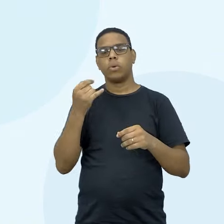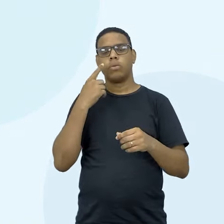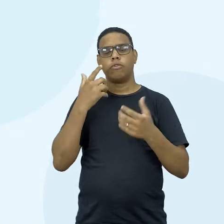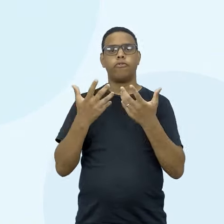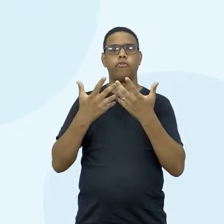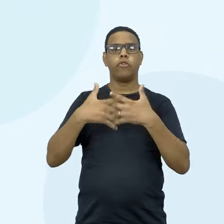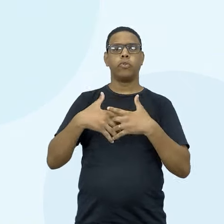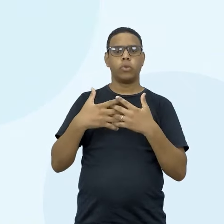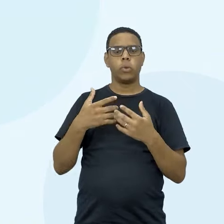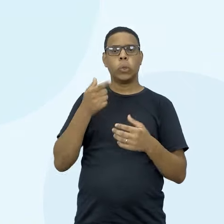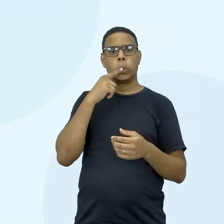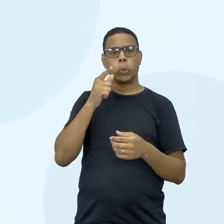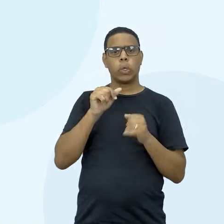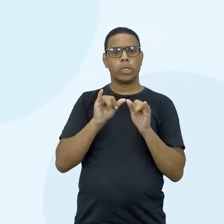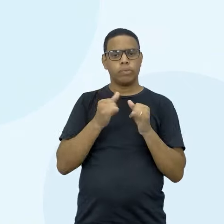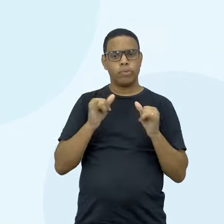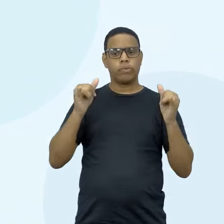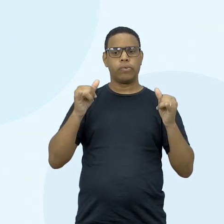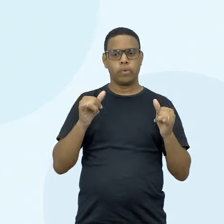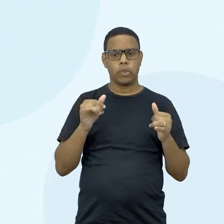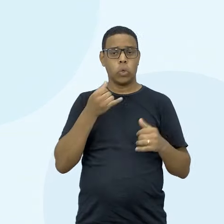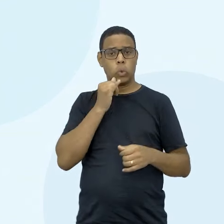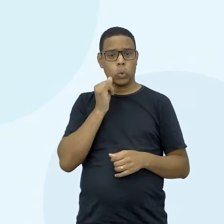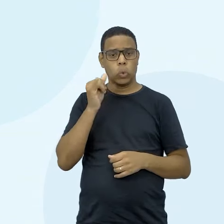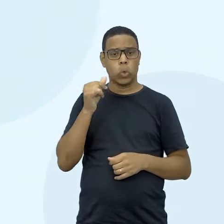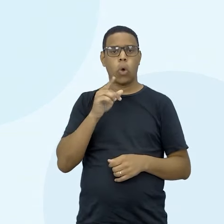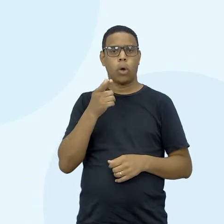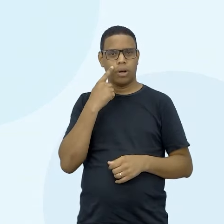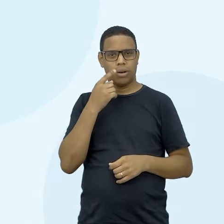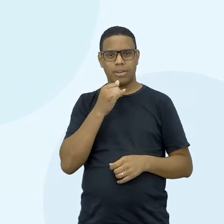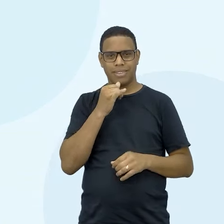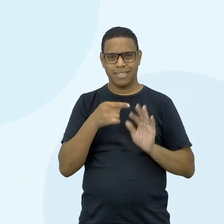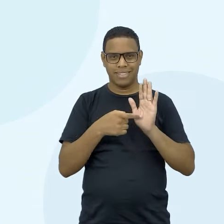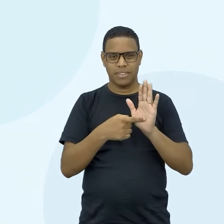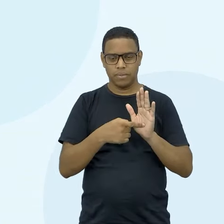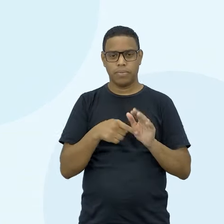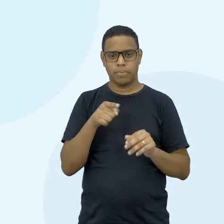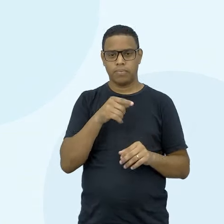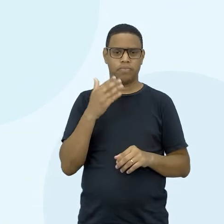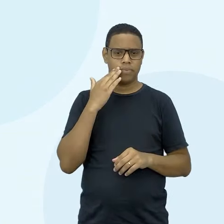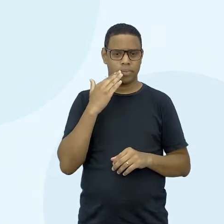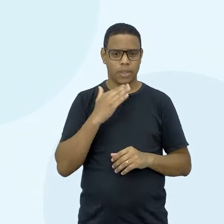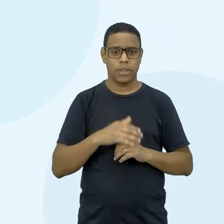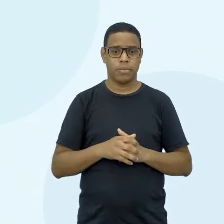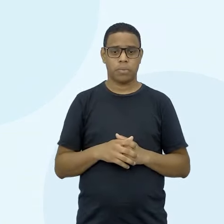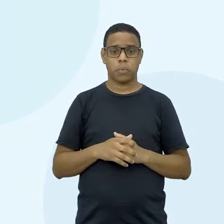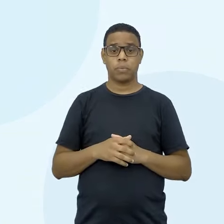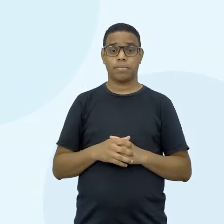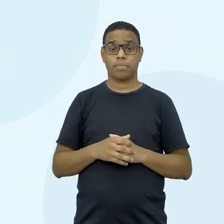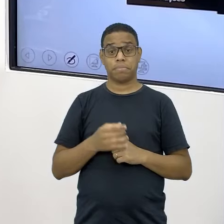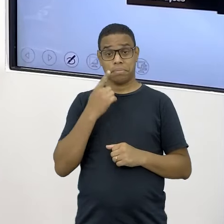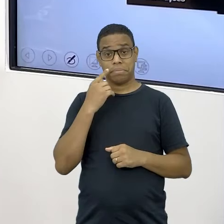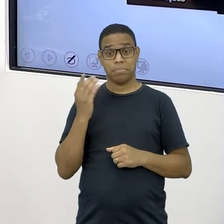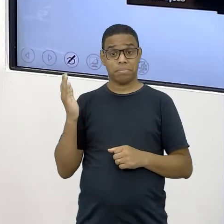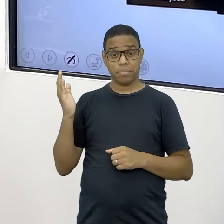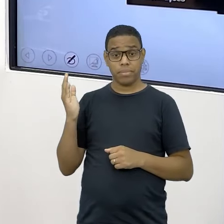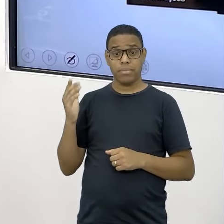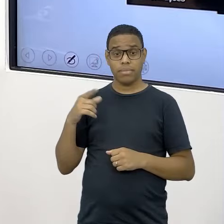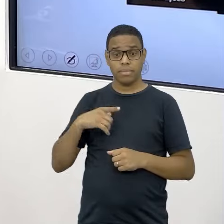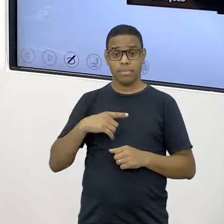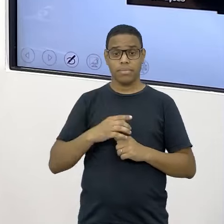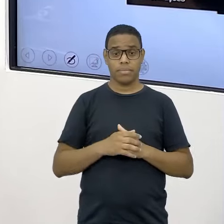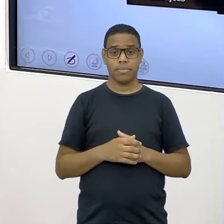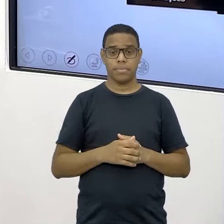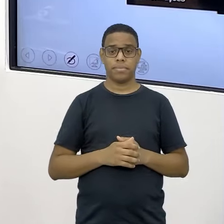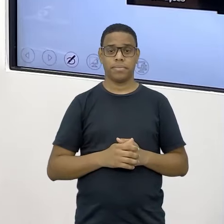aparelho funcionando? Mas qual? Aquele simulador PET conhecido da gente, que é esse aqui, ó. Dá para colocar para a